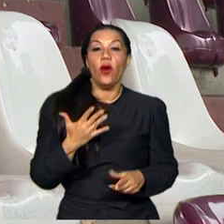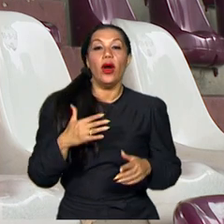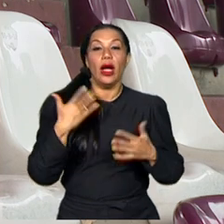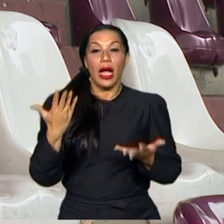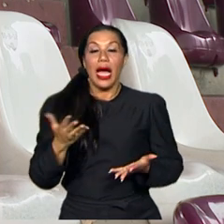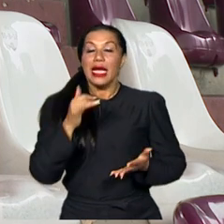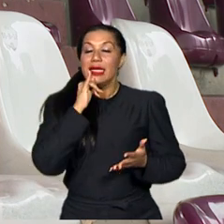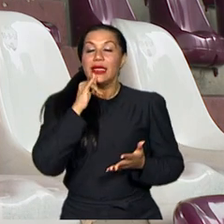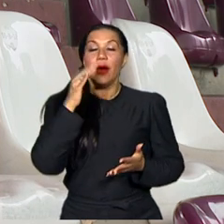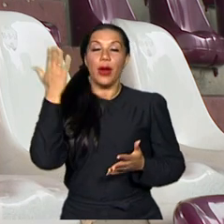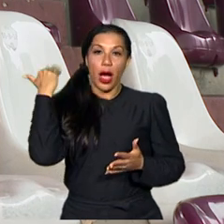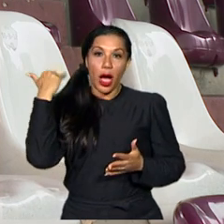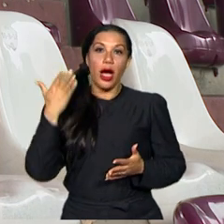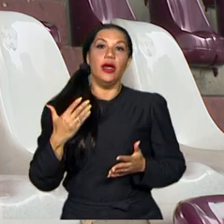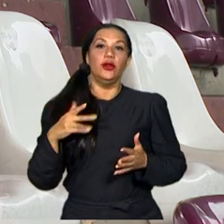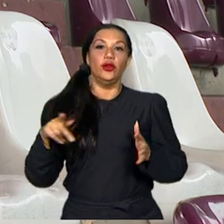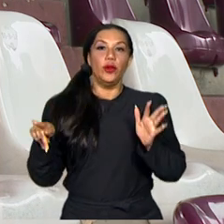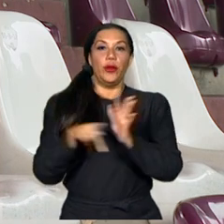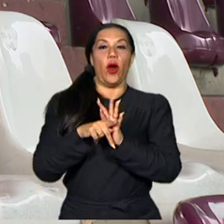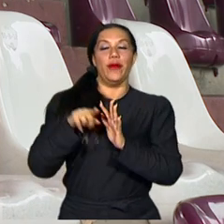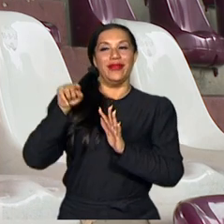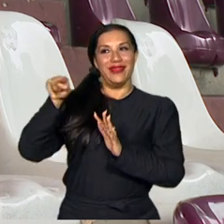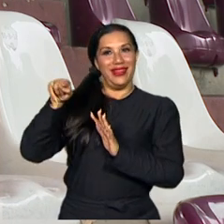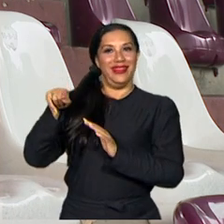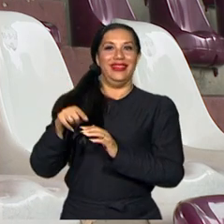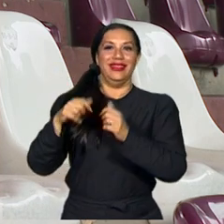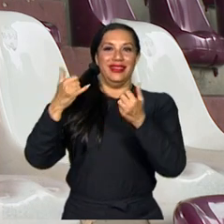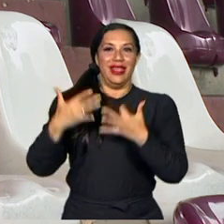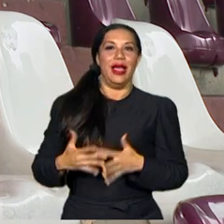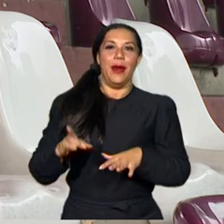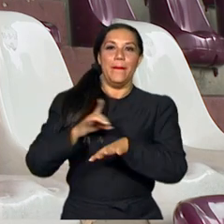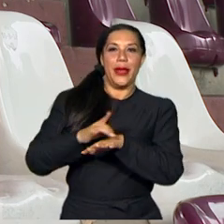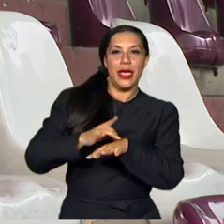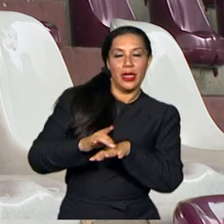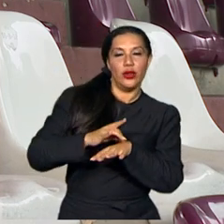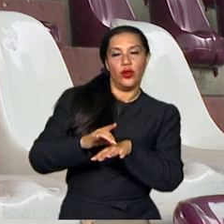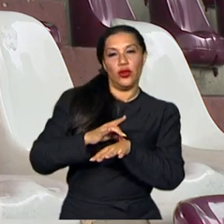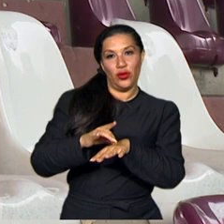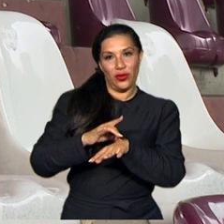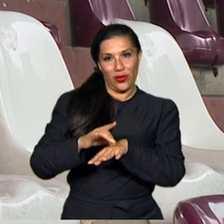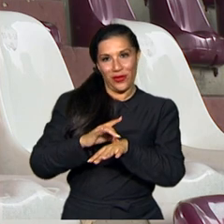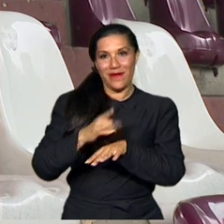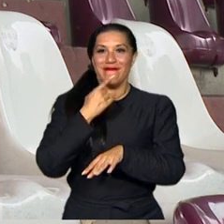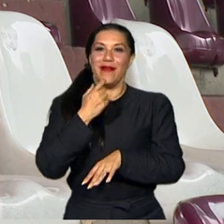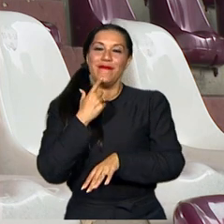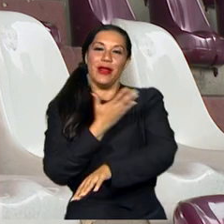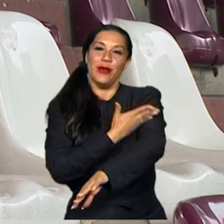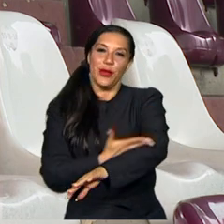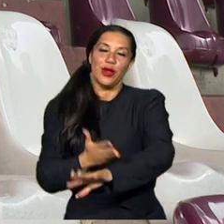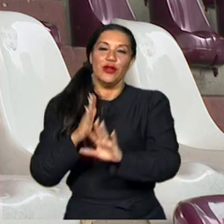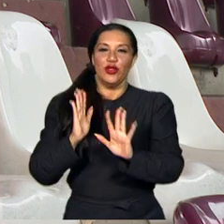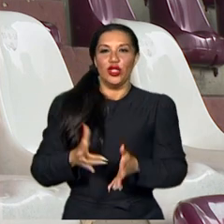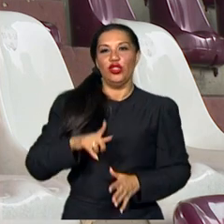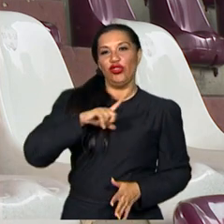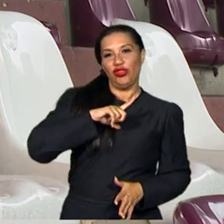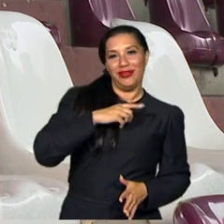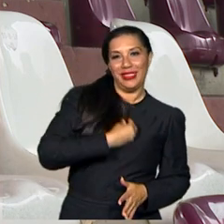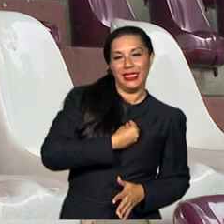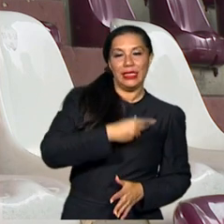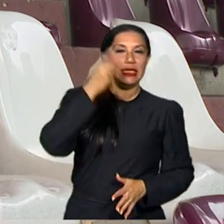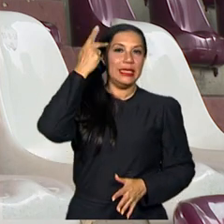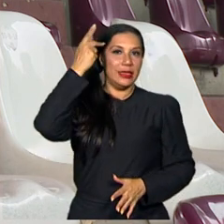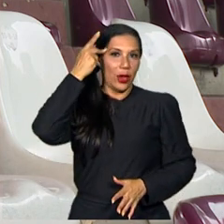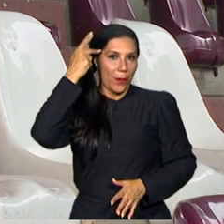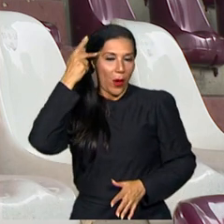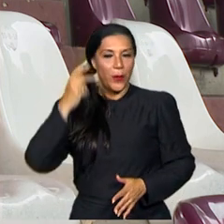eram adotadas pelo Cotonifício Crespi, que era preto, vermelho e branco, que já existia no São Paulo com esse tipo